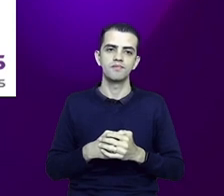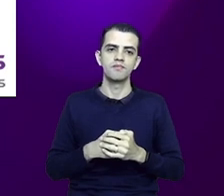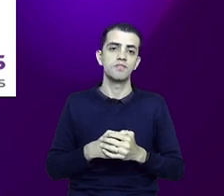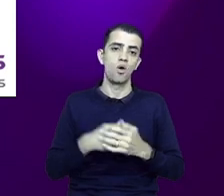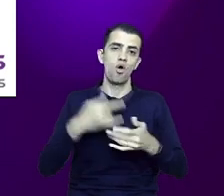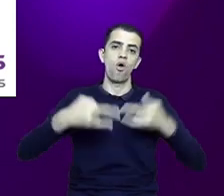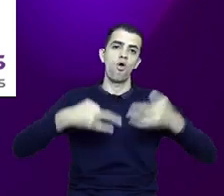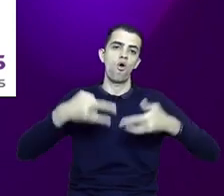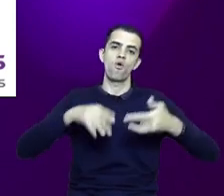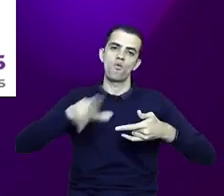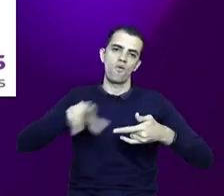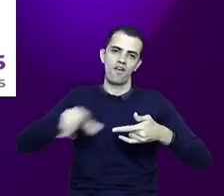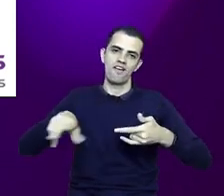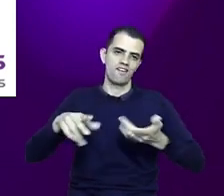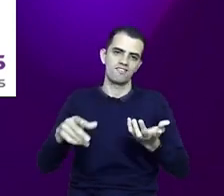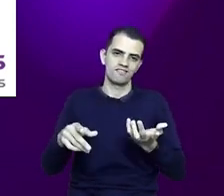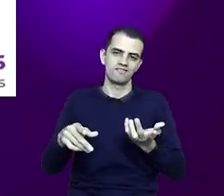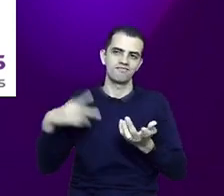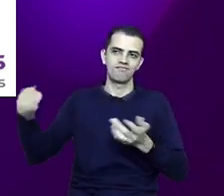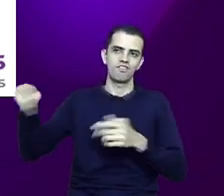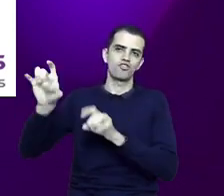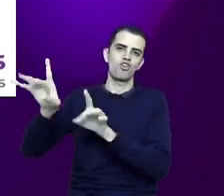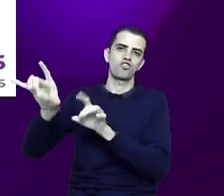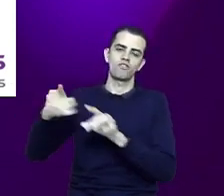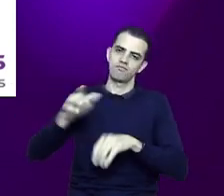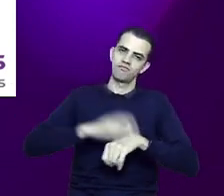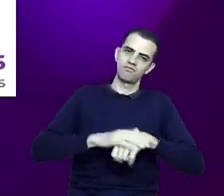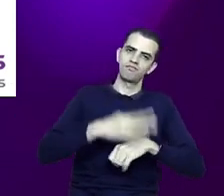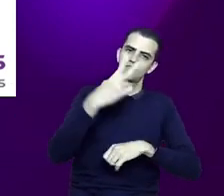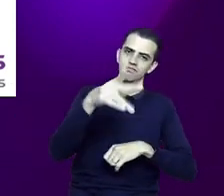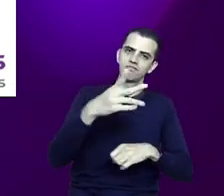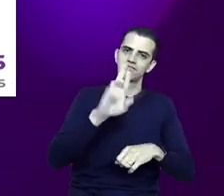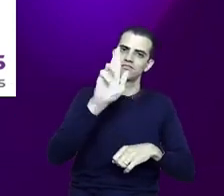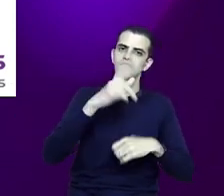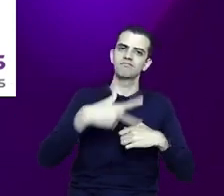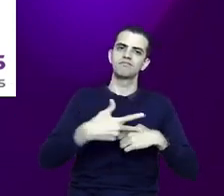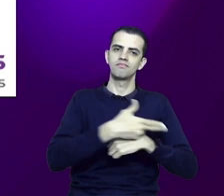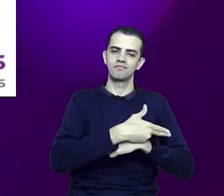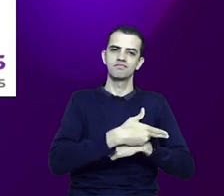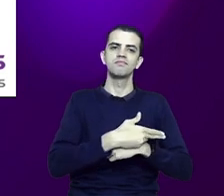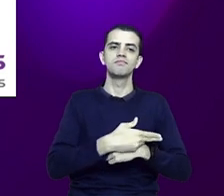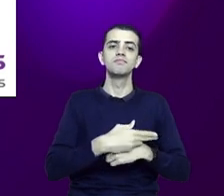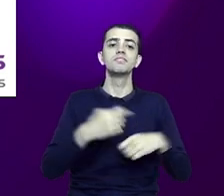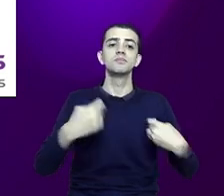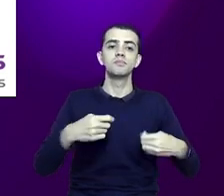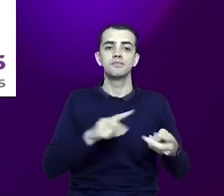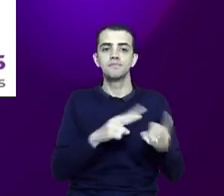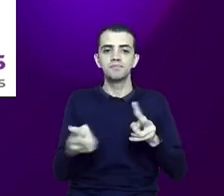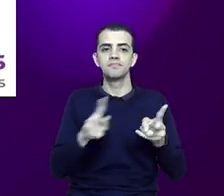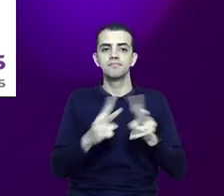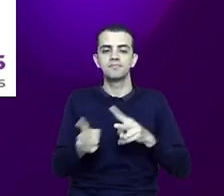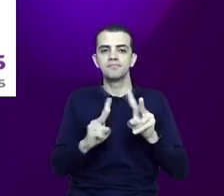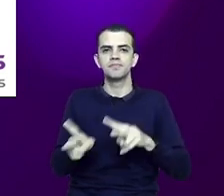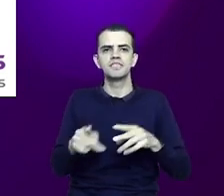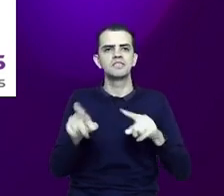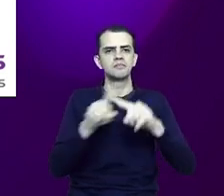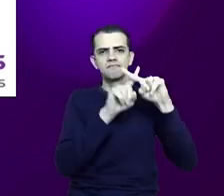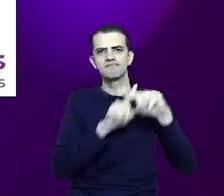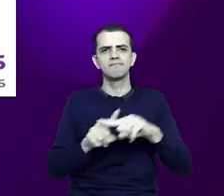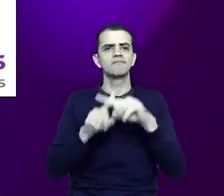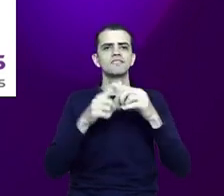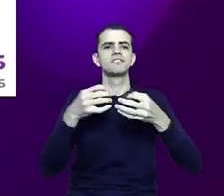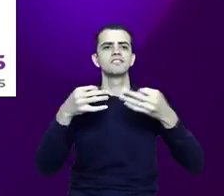no caso. Tá? Os targets da cirurgia navegada, então, é aumentar a reprodutibilidade, maior precisão, trazer uma